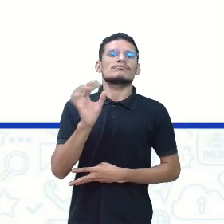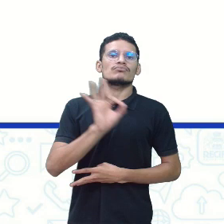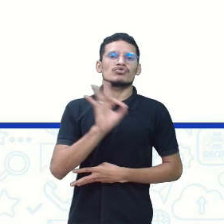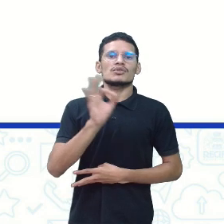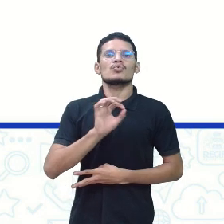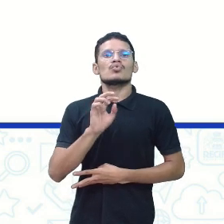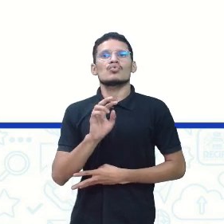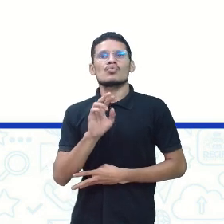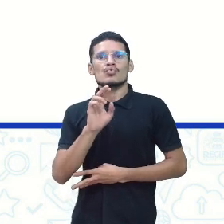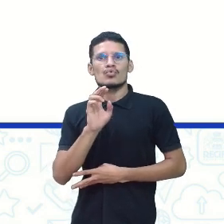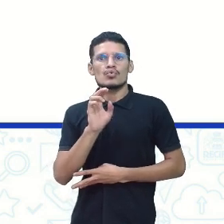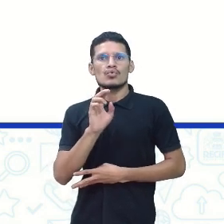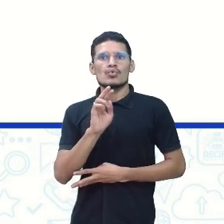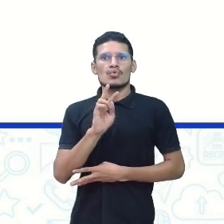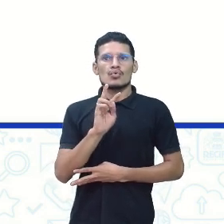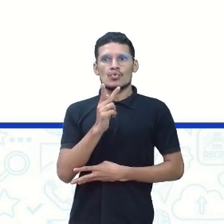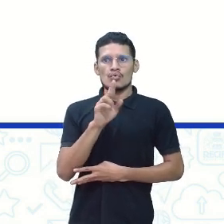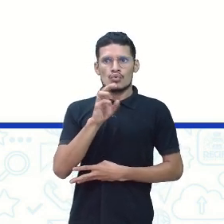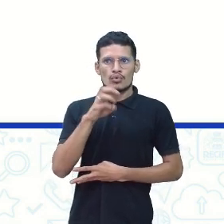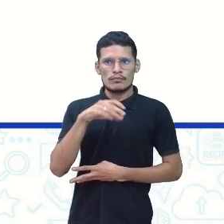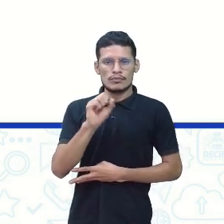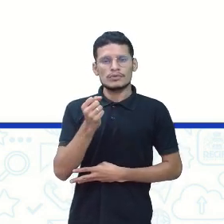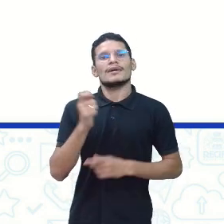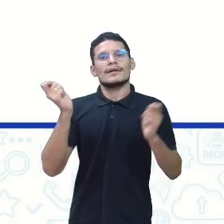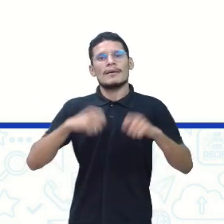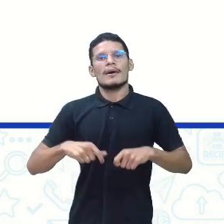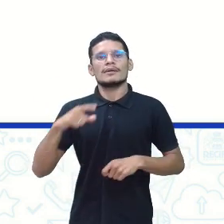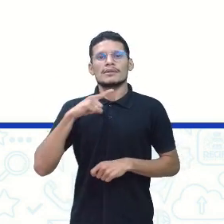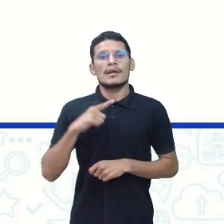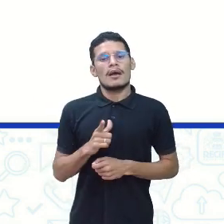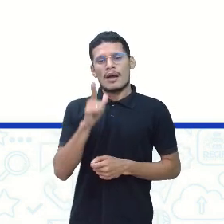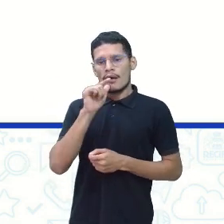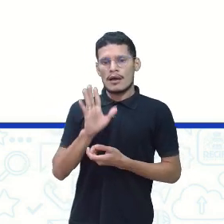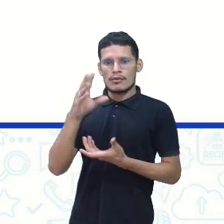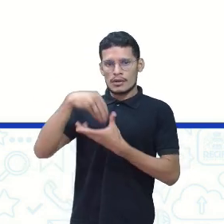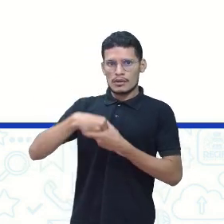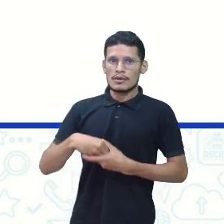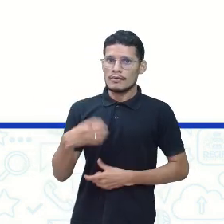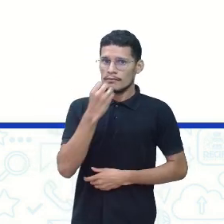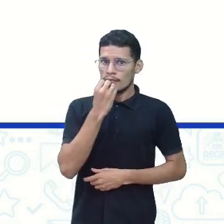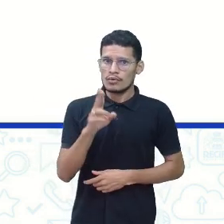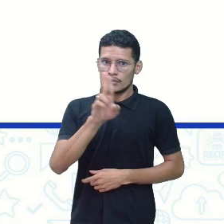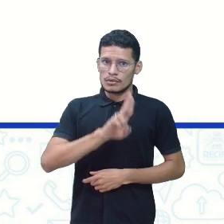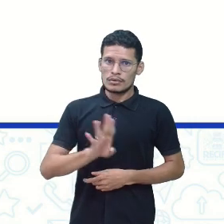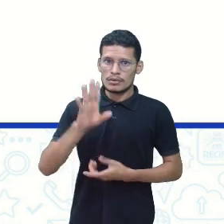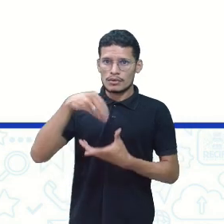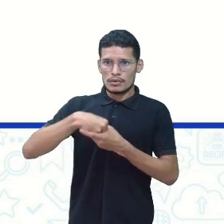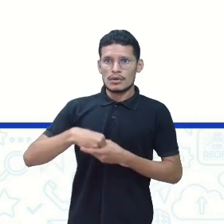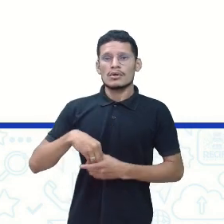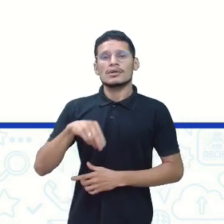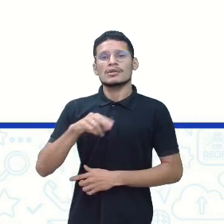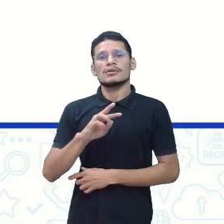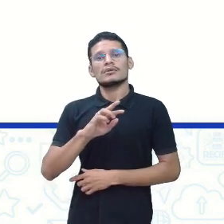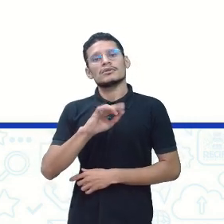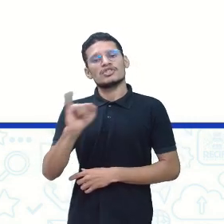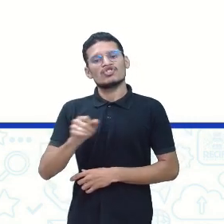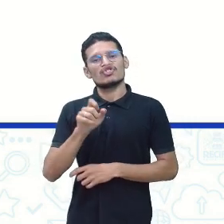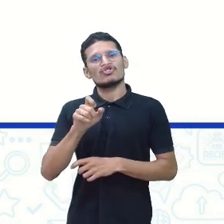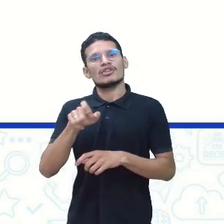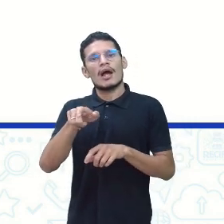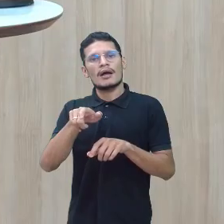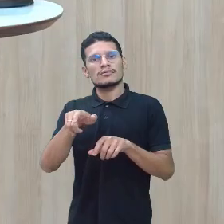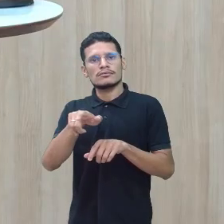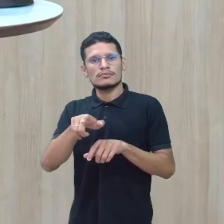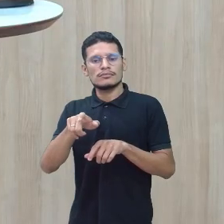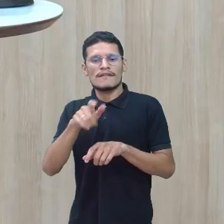solo arejado, fértil, permeável à água e é bastante usado em jardins, hortas e no cultivo de